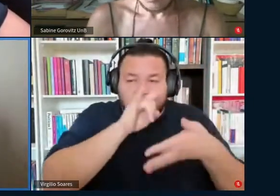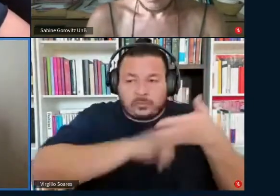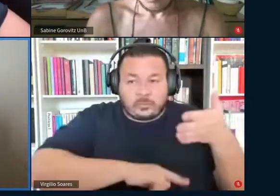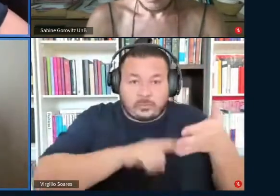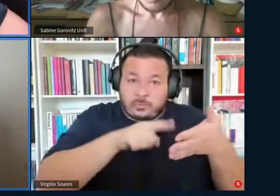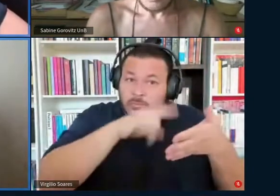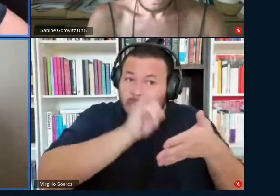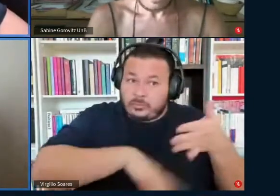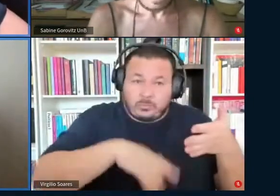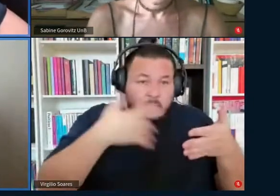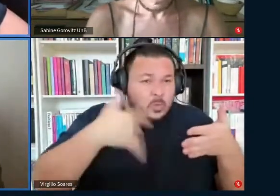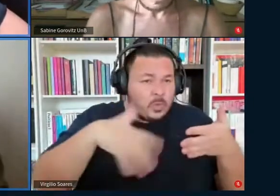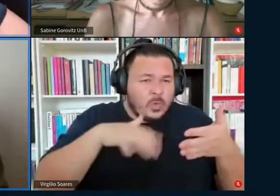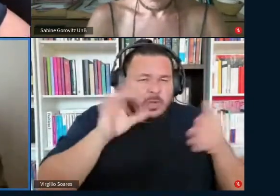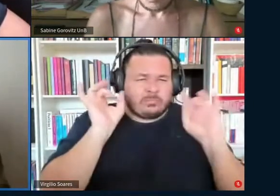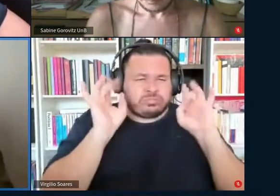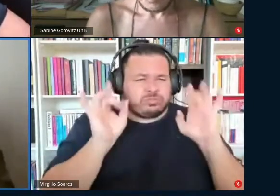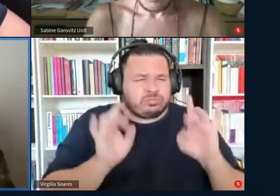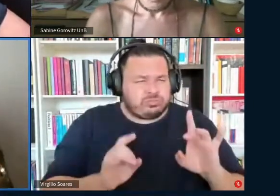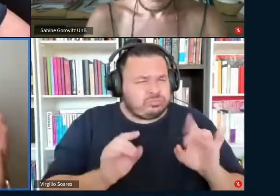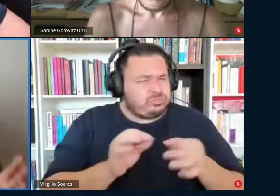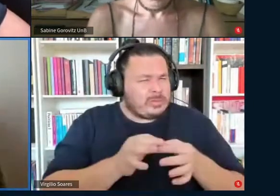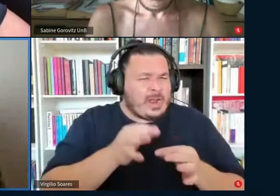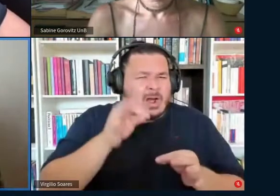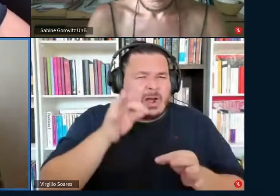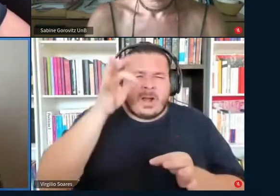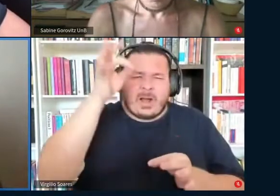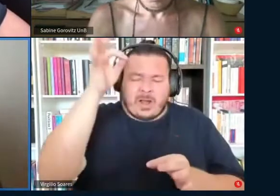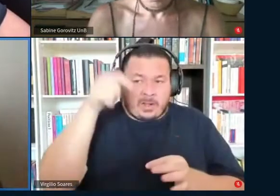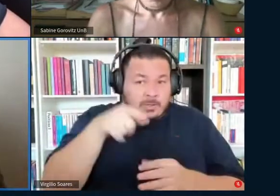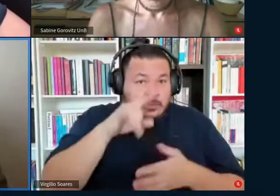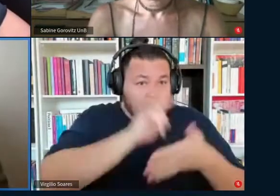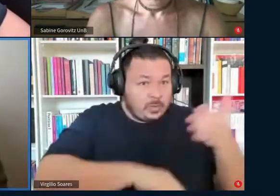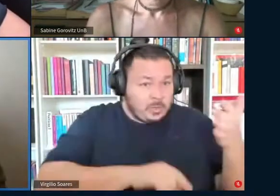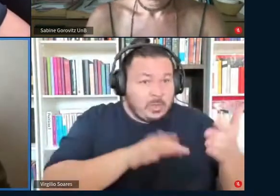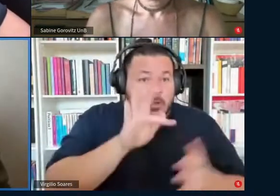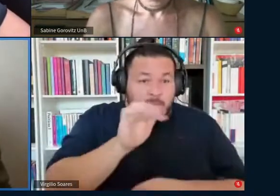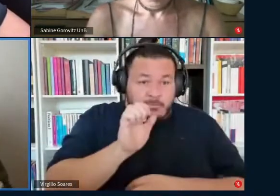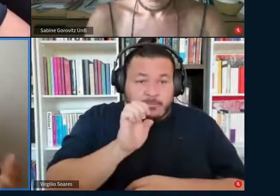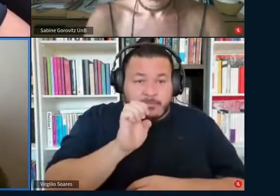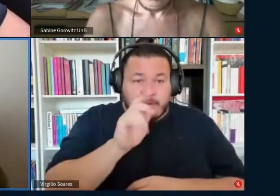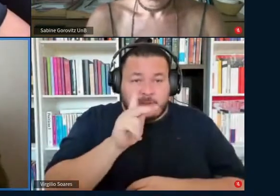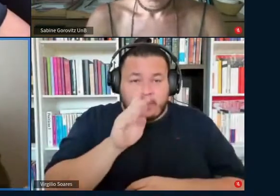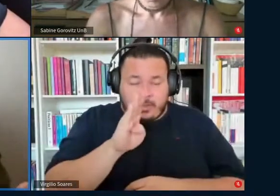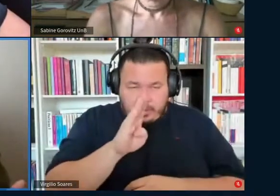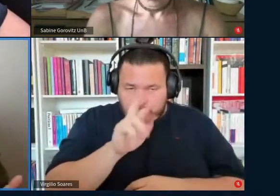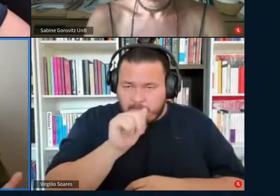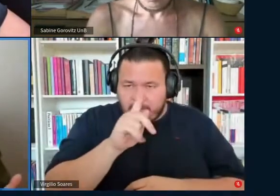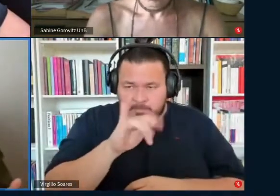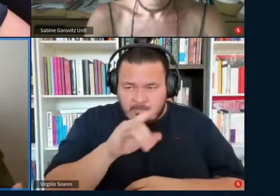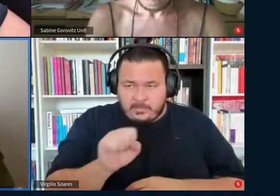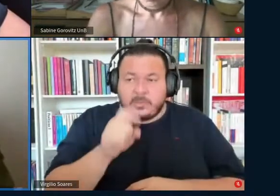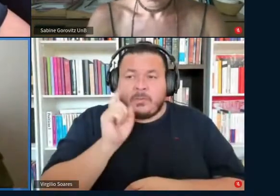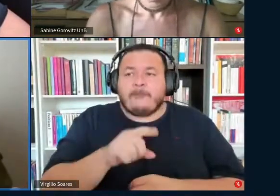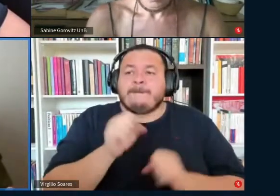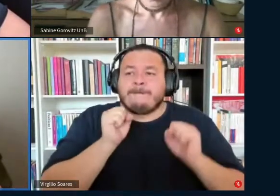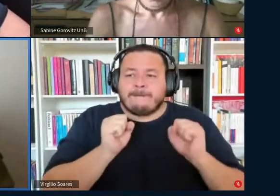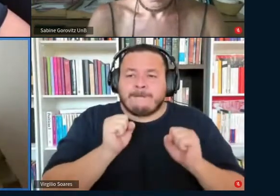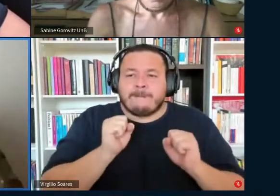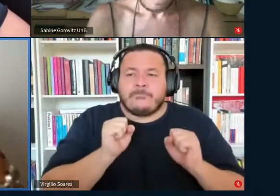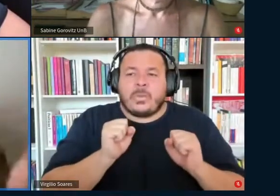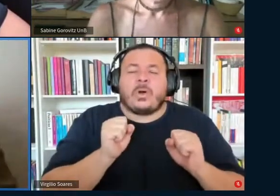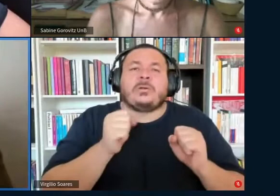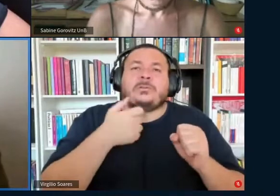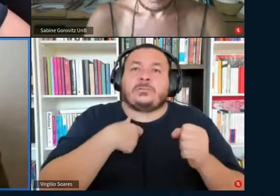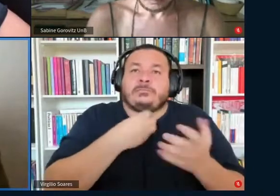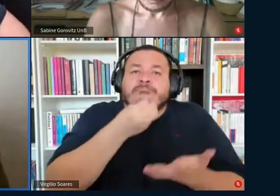documentos riquíssimos, extremamente extensos. Aquele documento da FEBRAPILS podia ser um manual de interpretação, né,